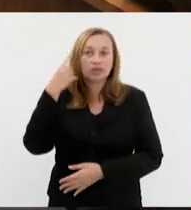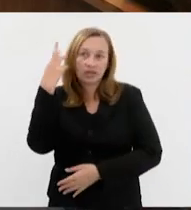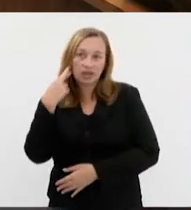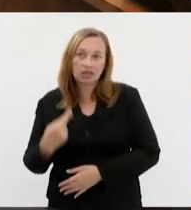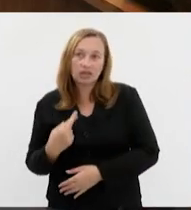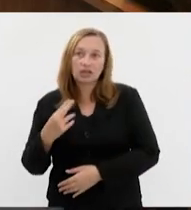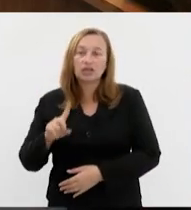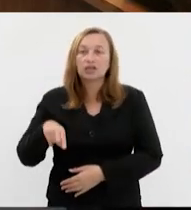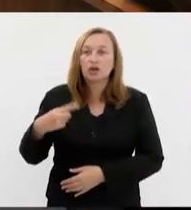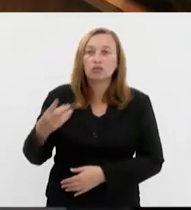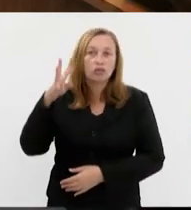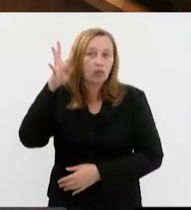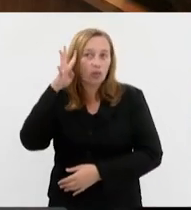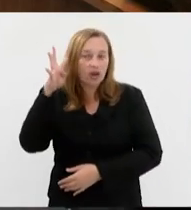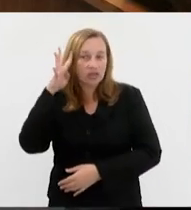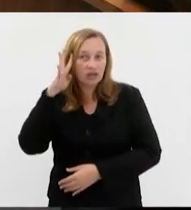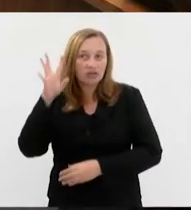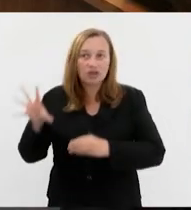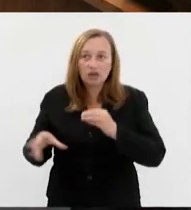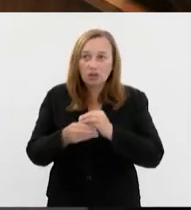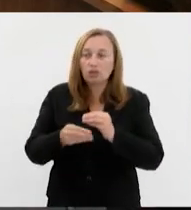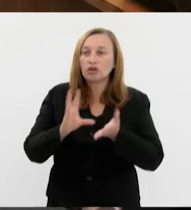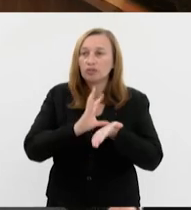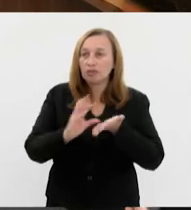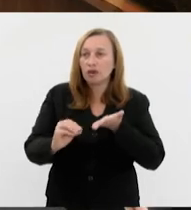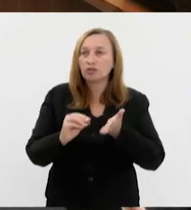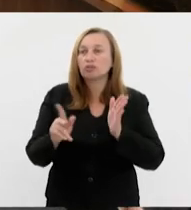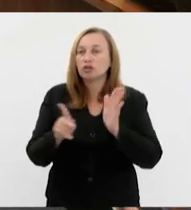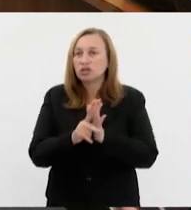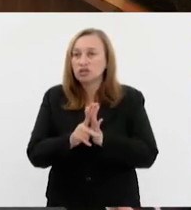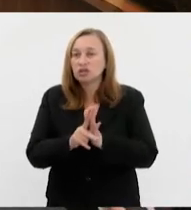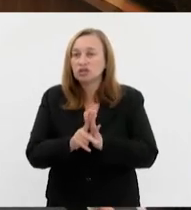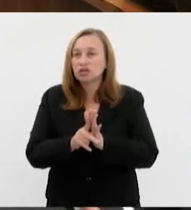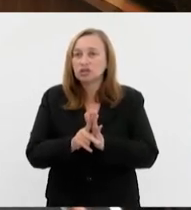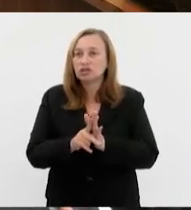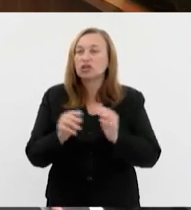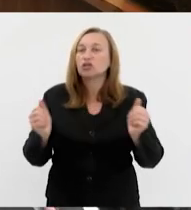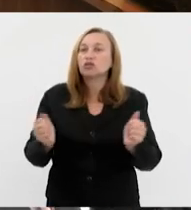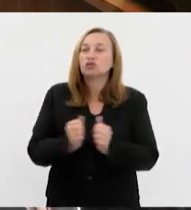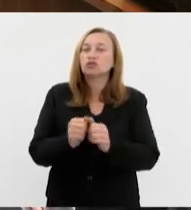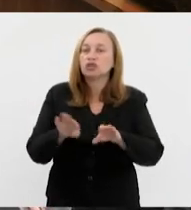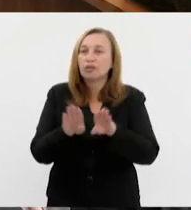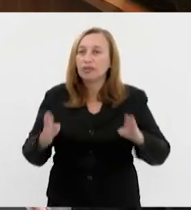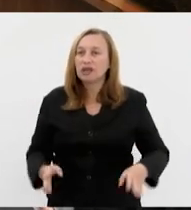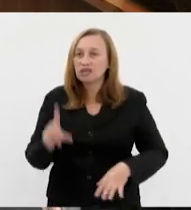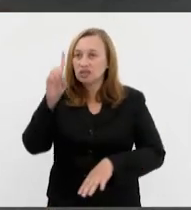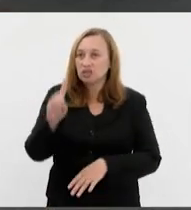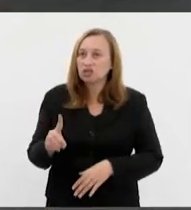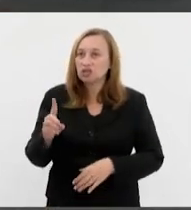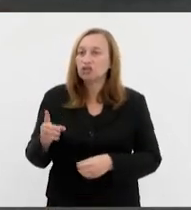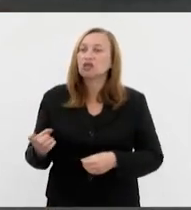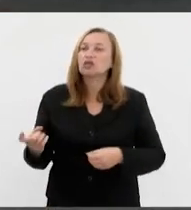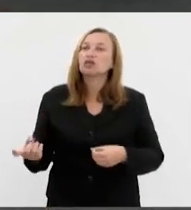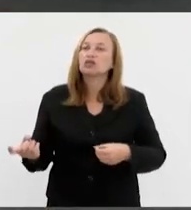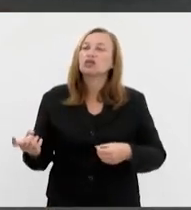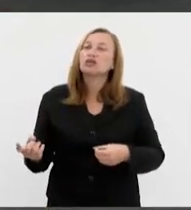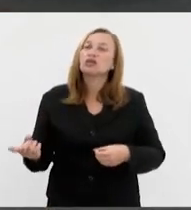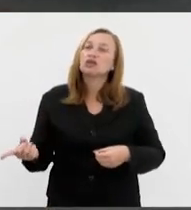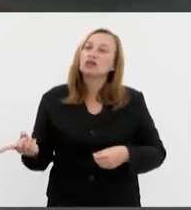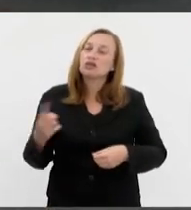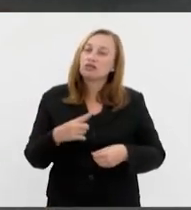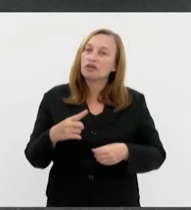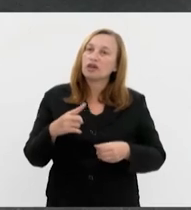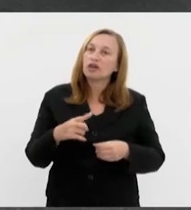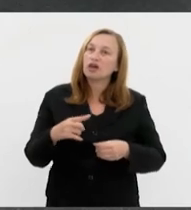que na próxima quarta-feira incluir em pauta o projeto e aí diligenciar junto à mesa diretora para que ele venha tão logo a plenário e